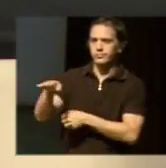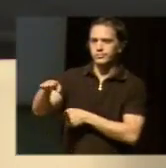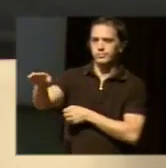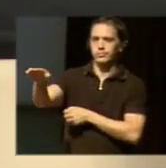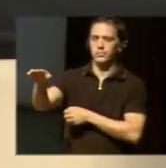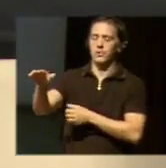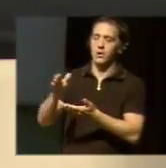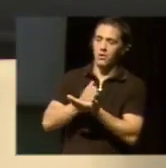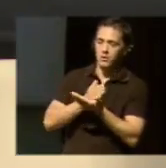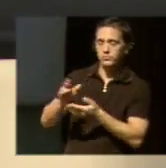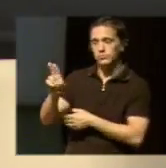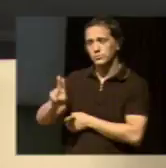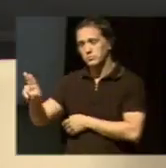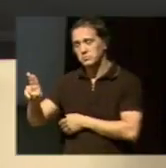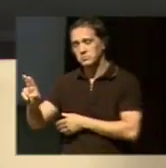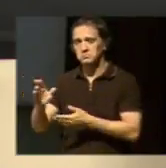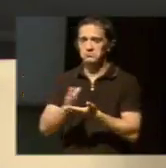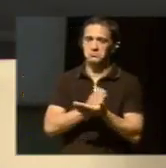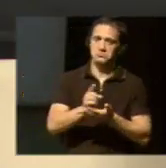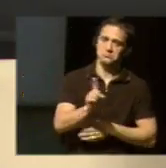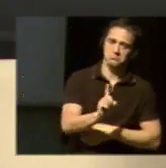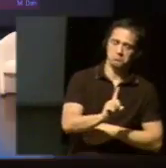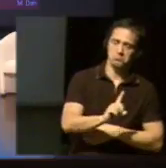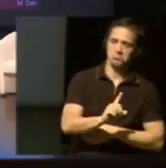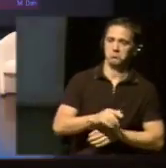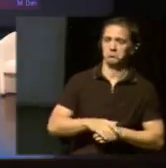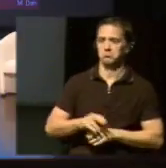não vão usar.